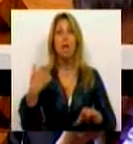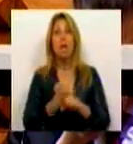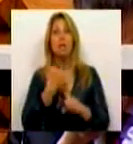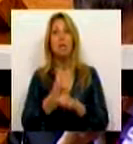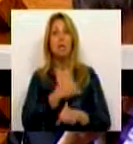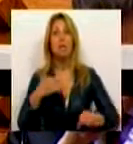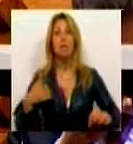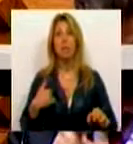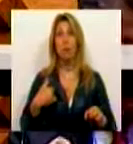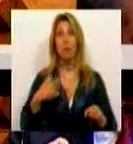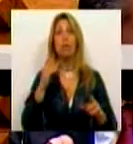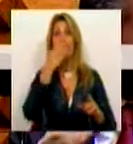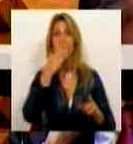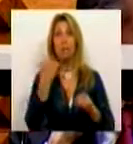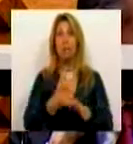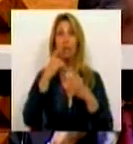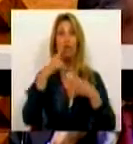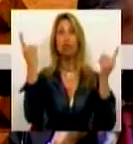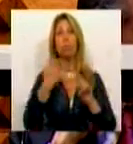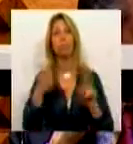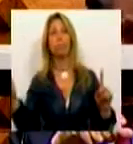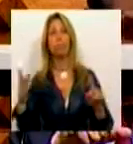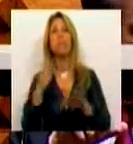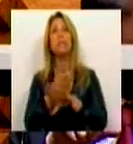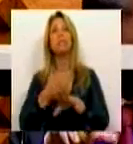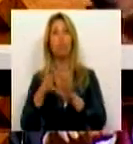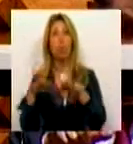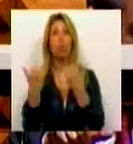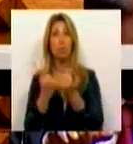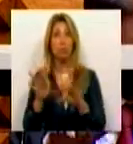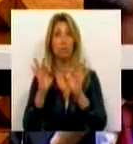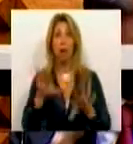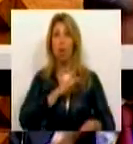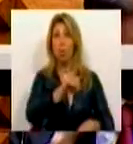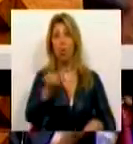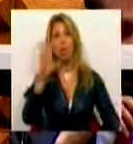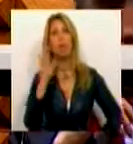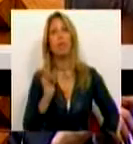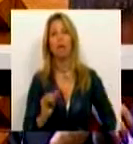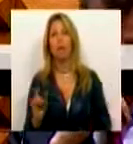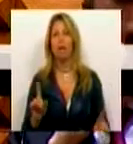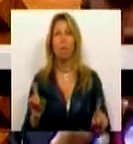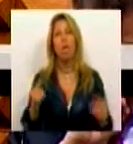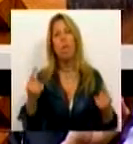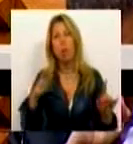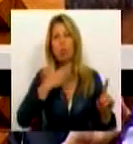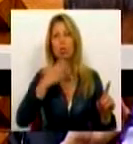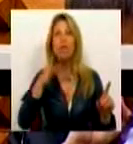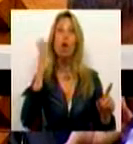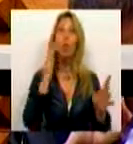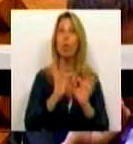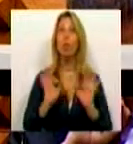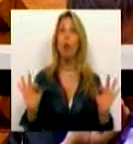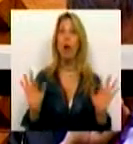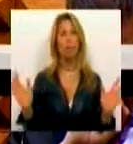desviarmos serviços públicos para o setor social, como os senhores tentaram, não basta ter os números corretos. Os números têm que